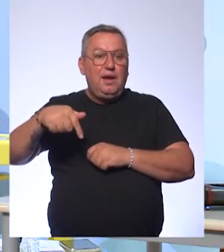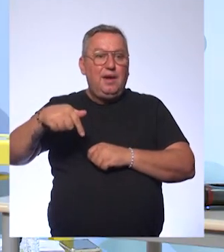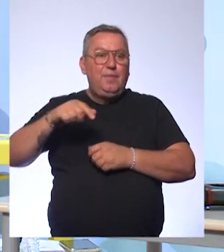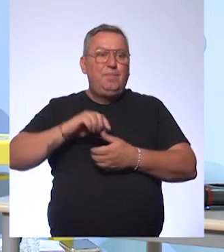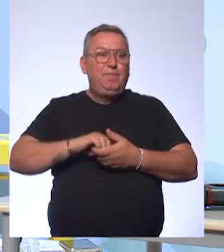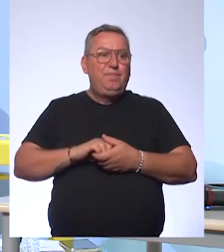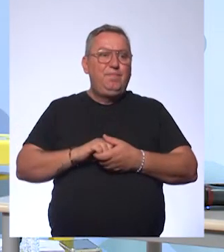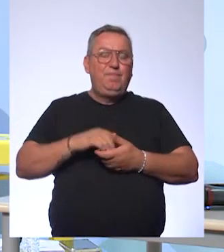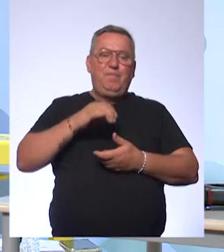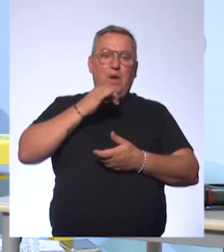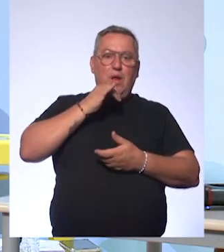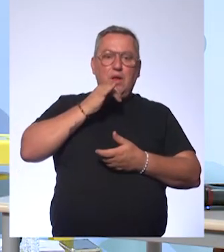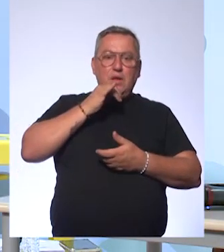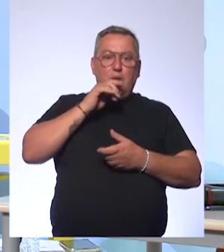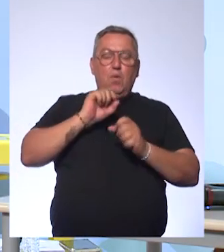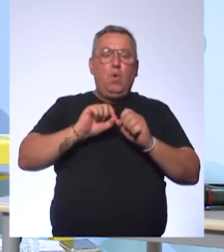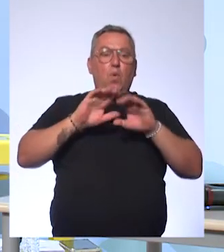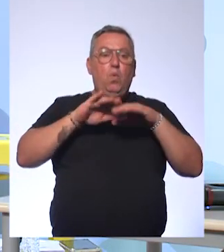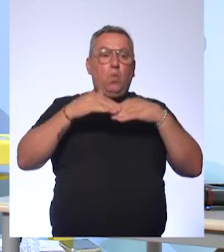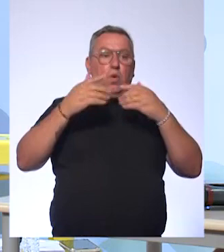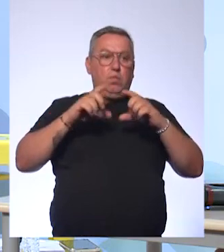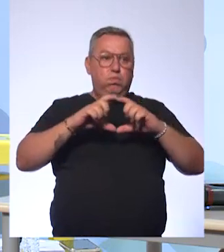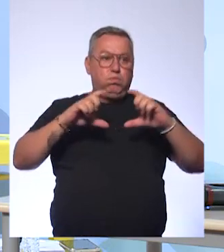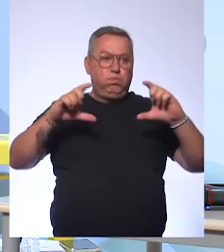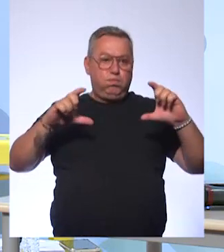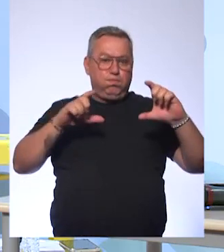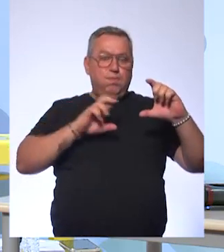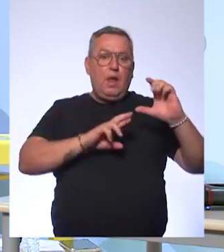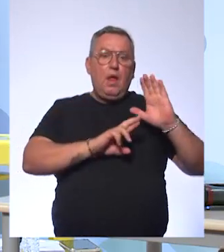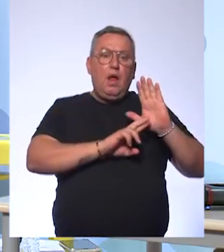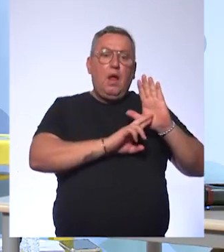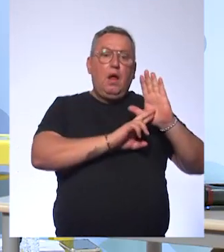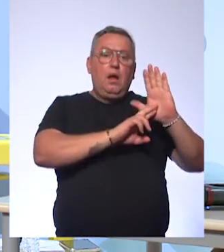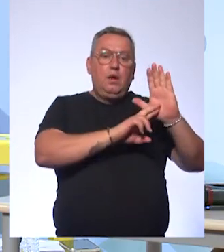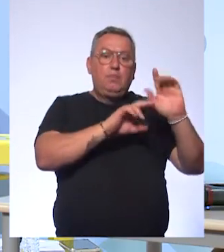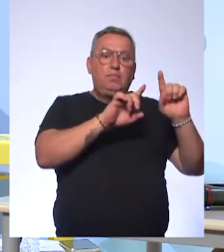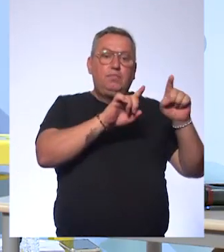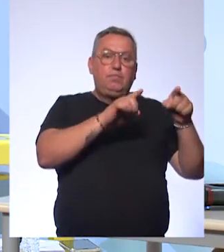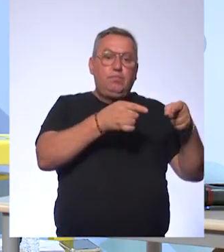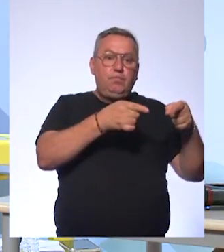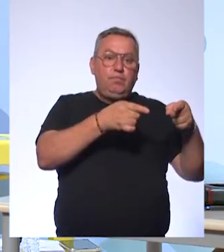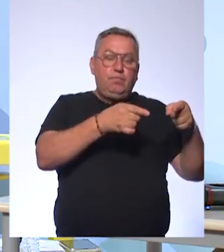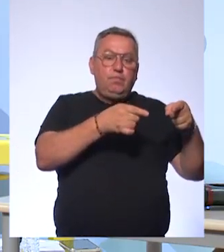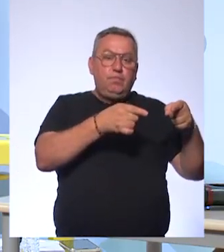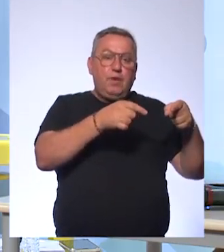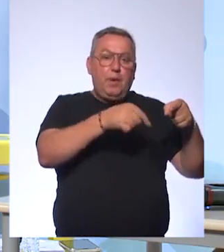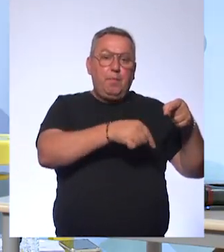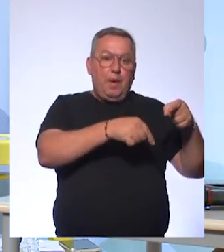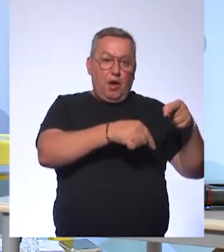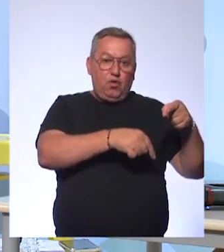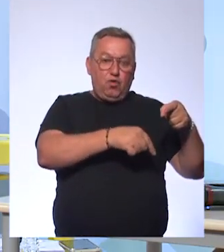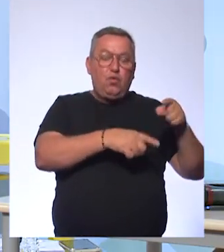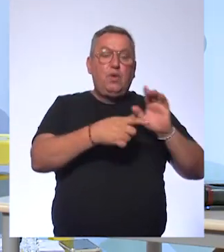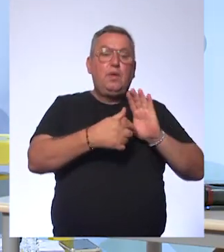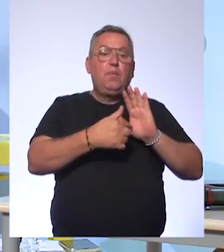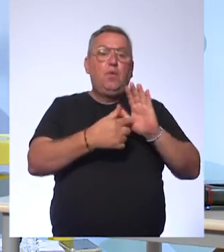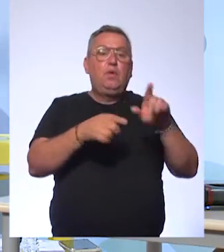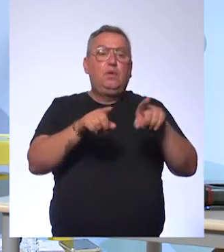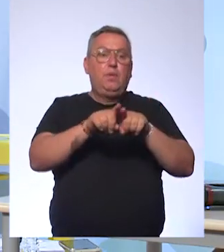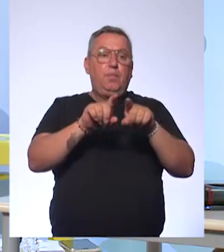aquosa. Portanto, quando está aqui essa representação entre parênteses, está indicando